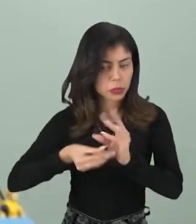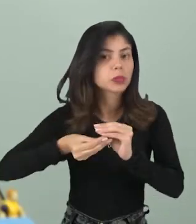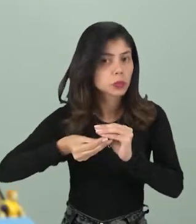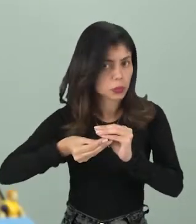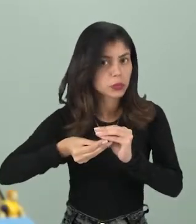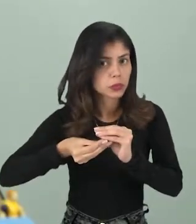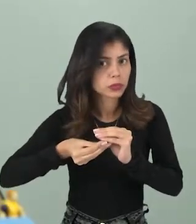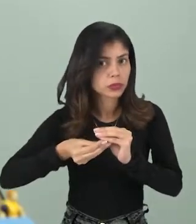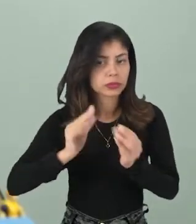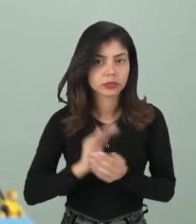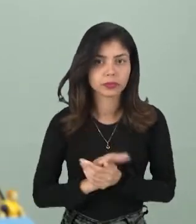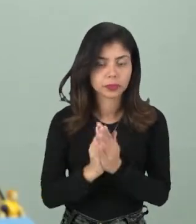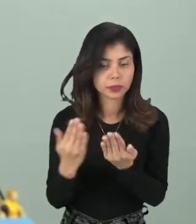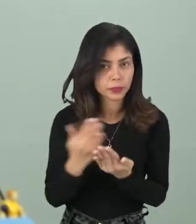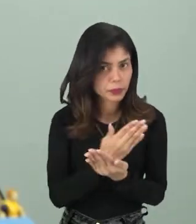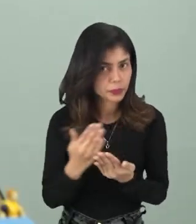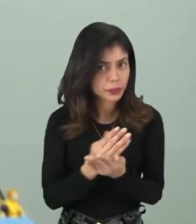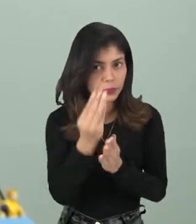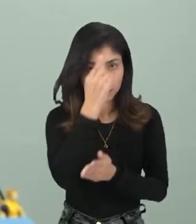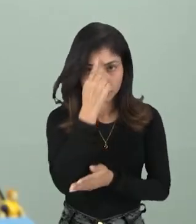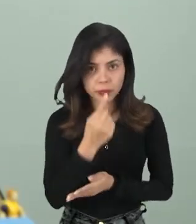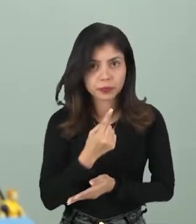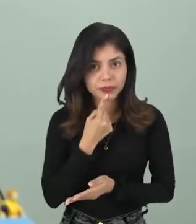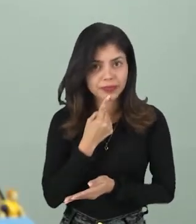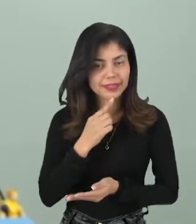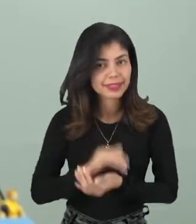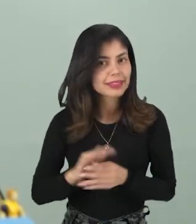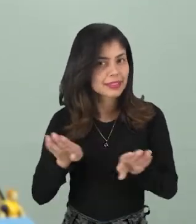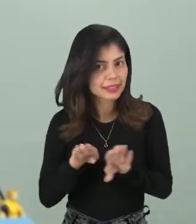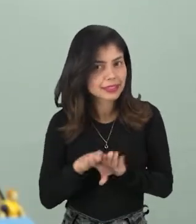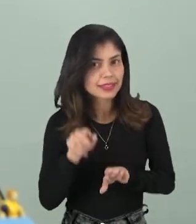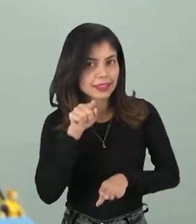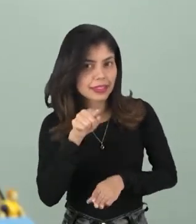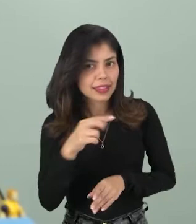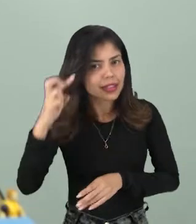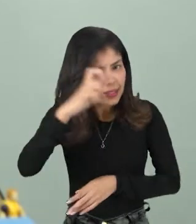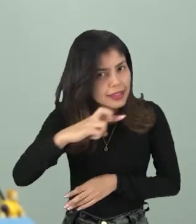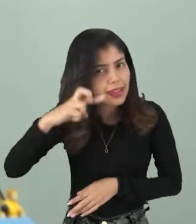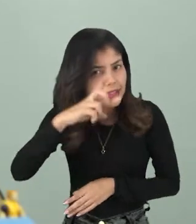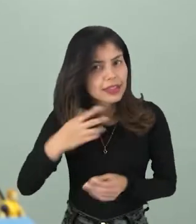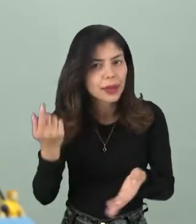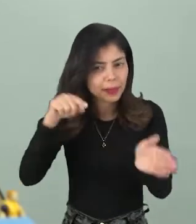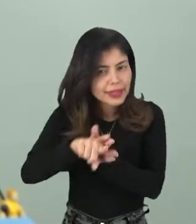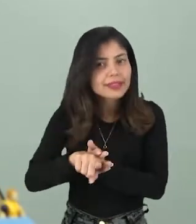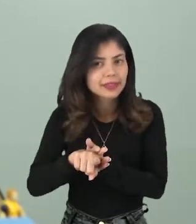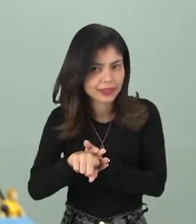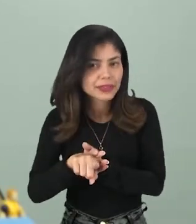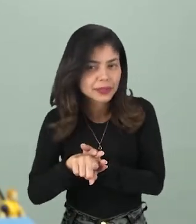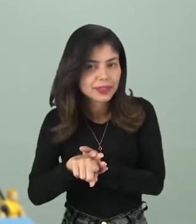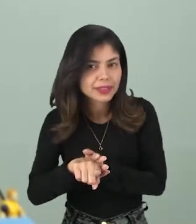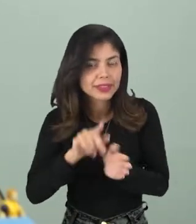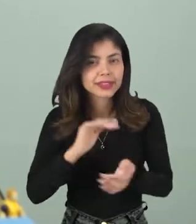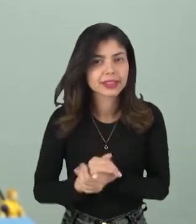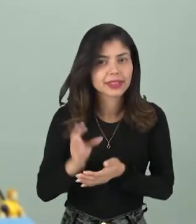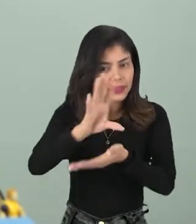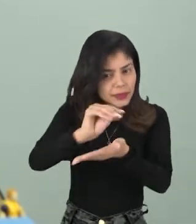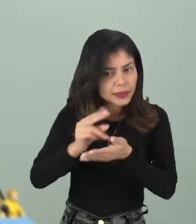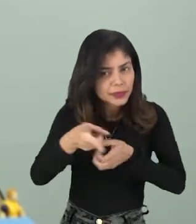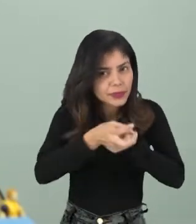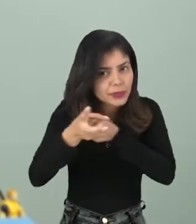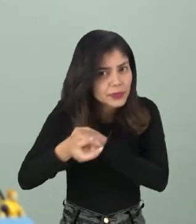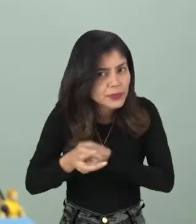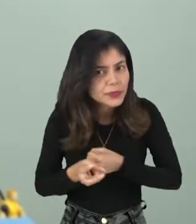trouxe aqui para vocês o álbum de Ana e as figurinhas que faltam mas vamos analisar juntos as perguntas e explorar as